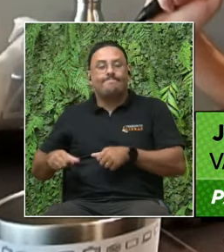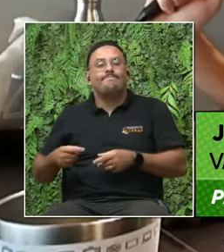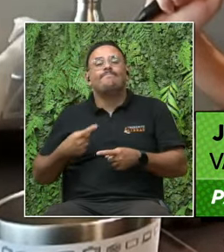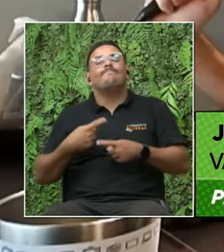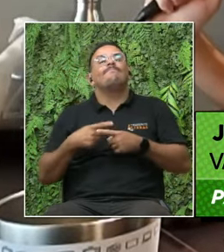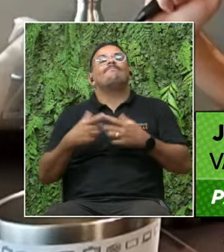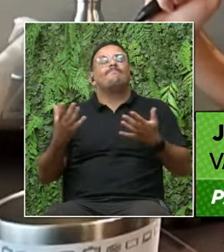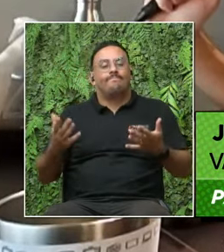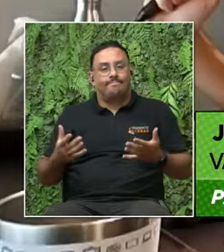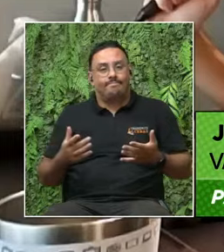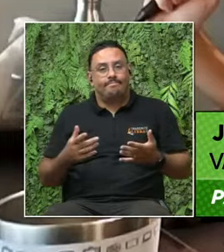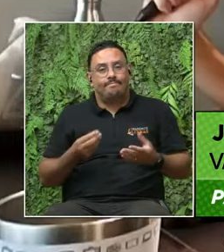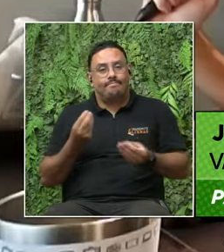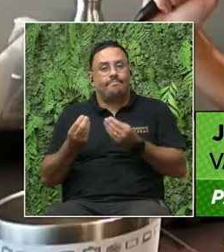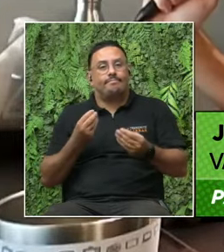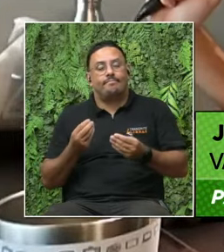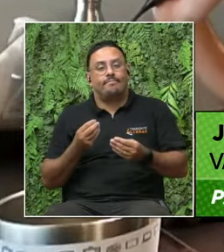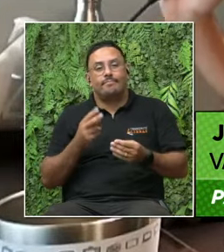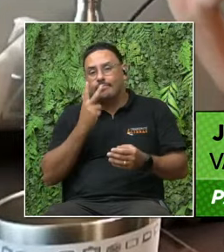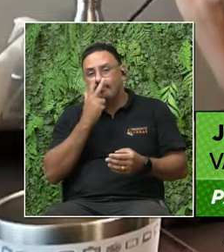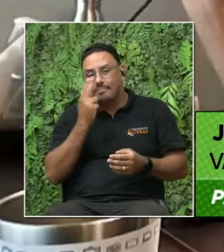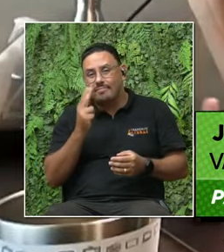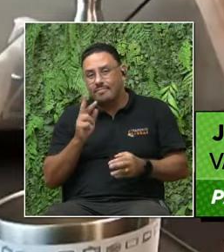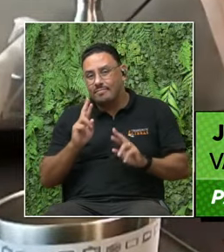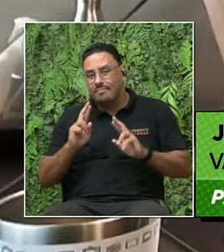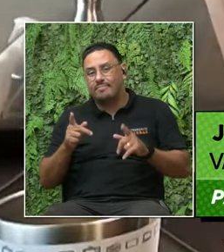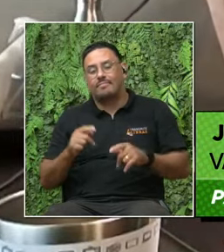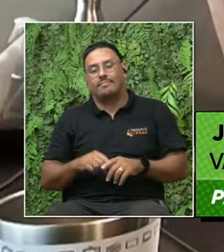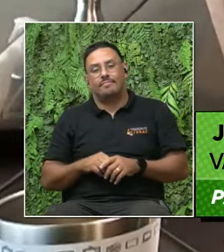é ela leva um